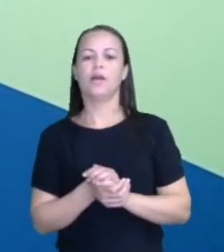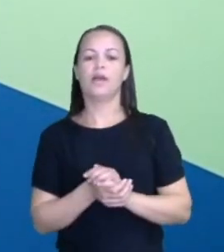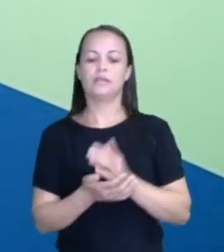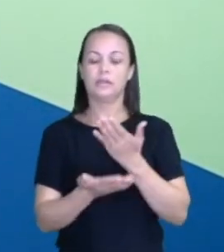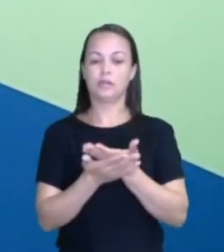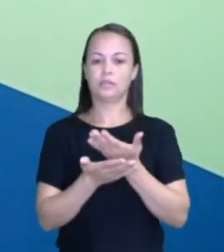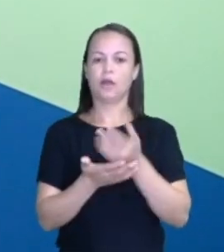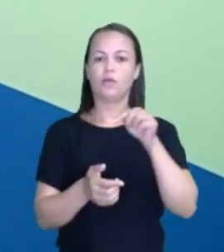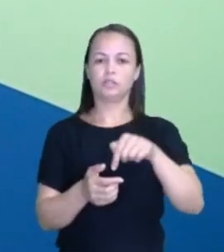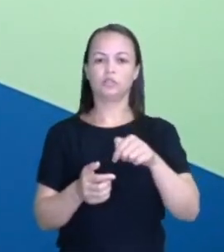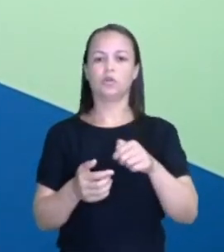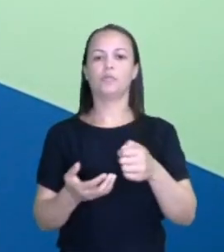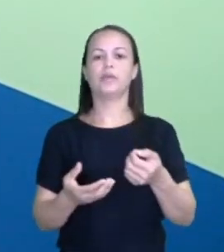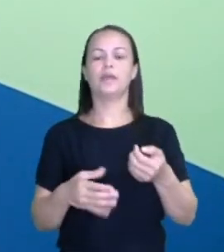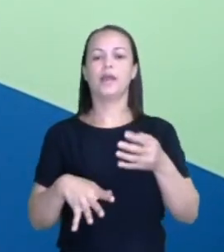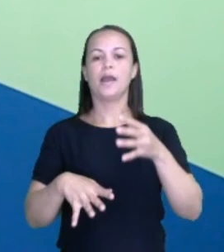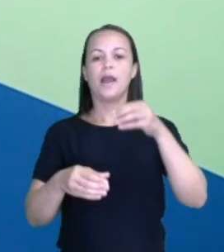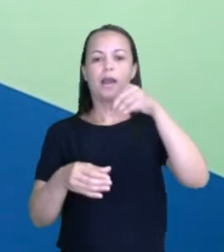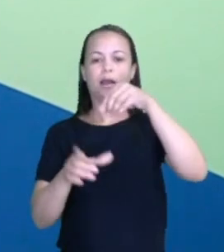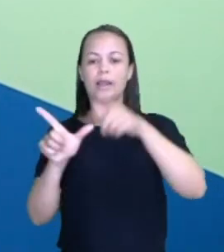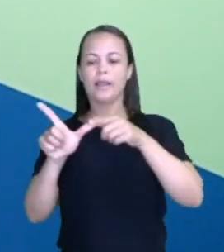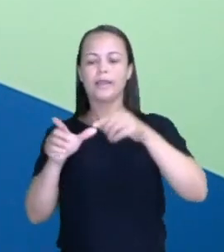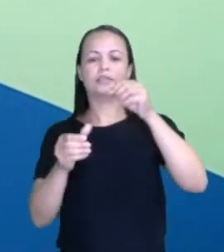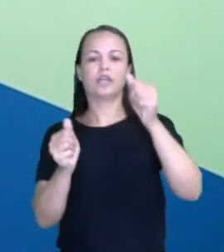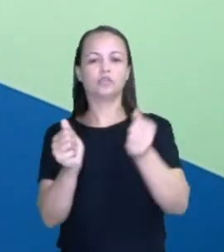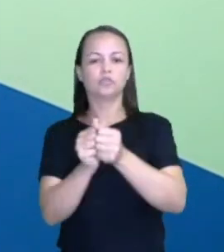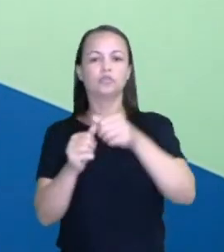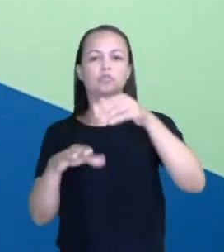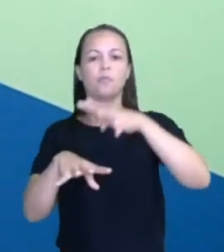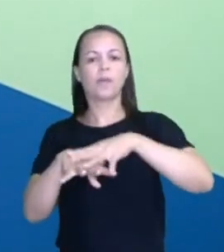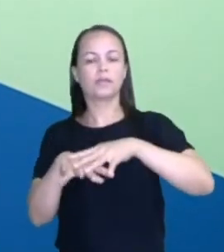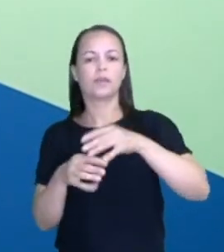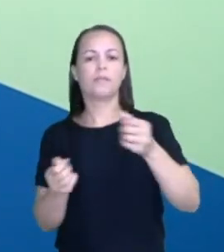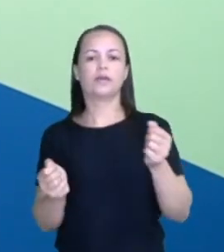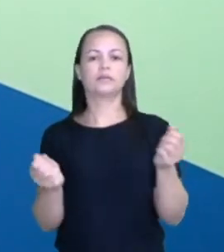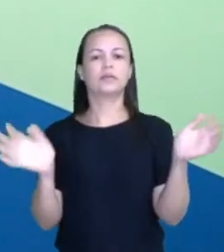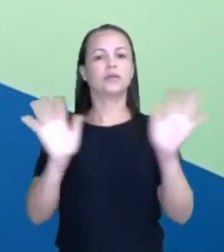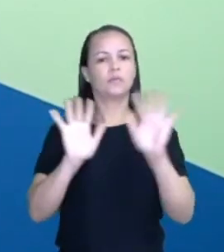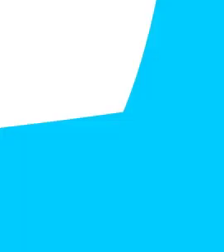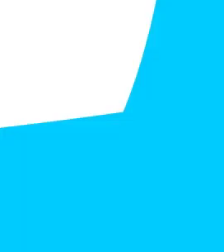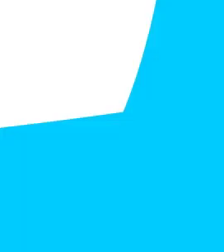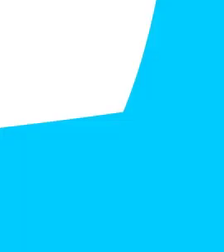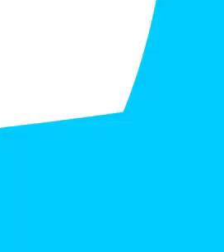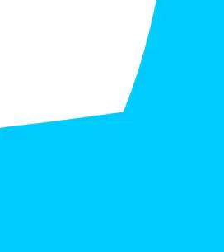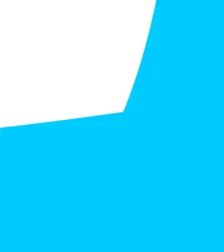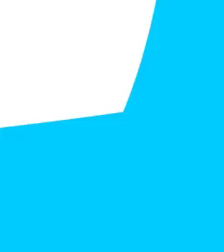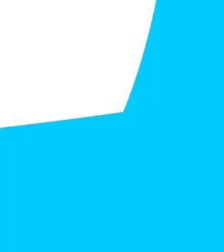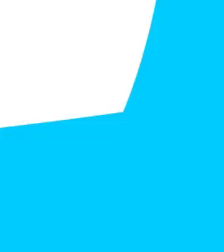sobre equação do primeiro grau. Até a próxima aula. Fui, um abraço.